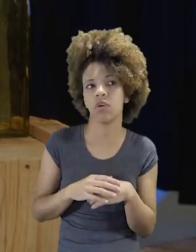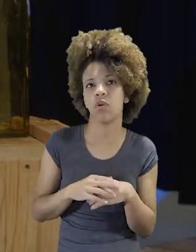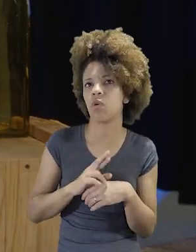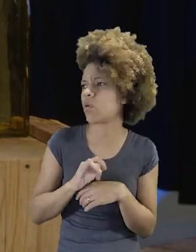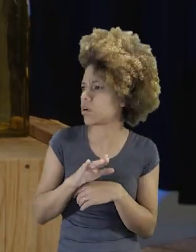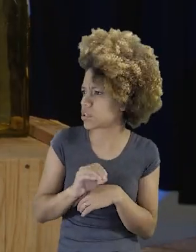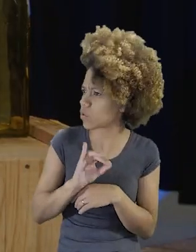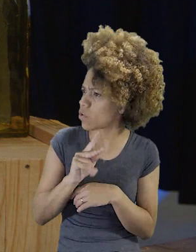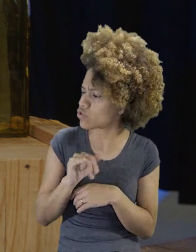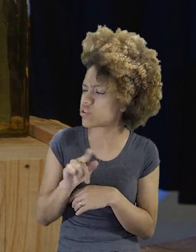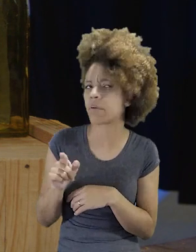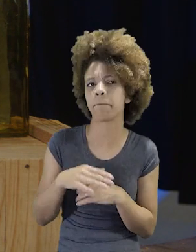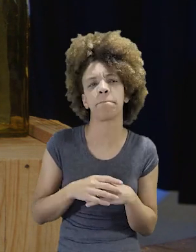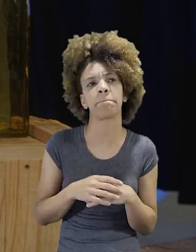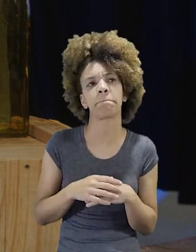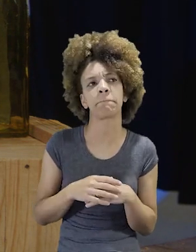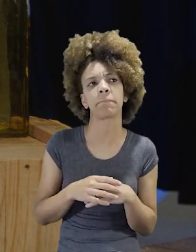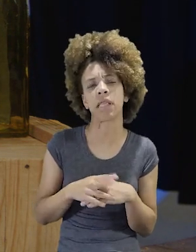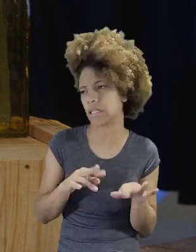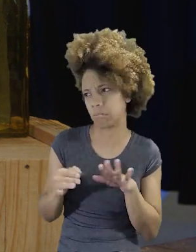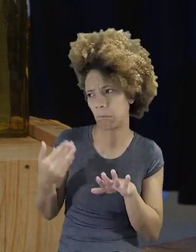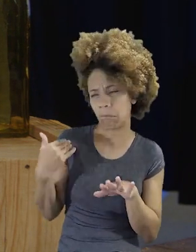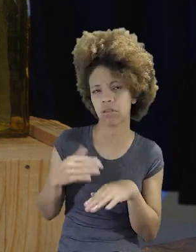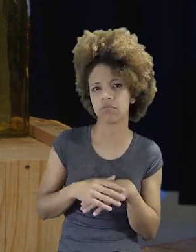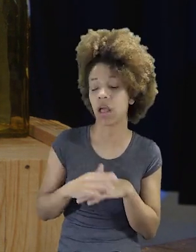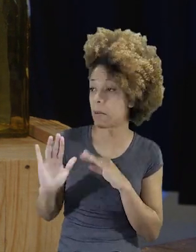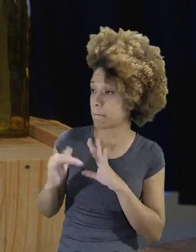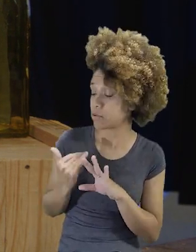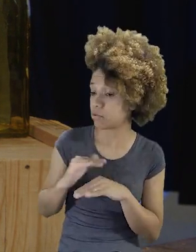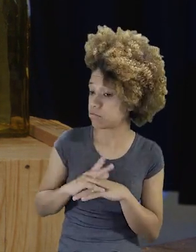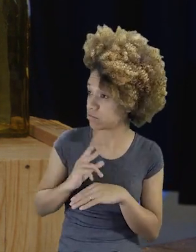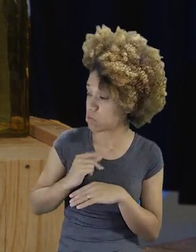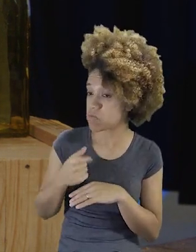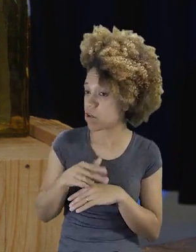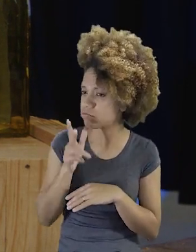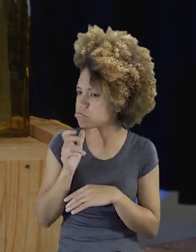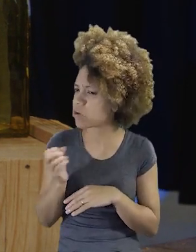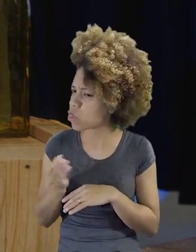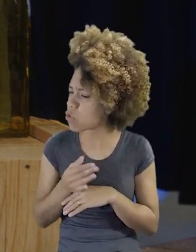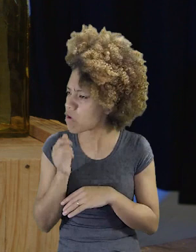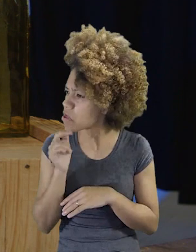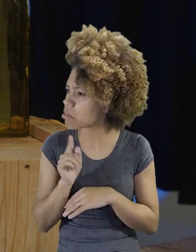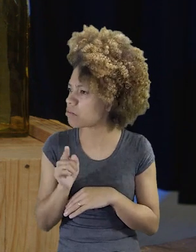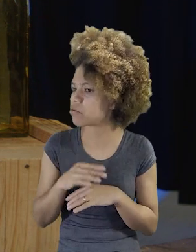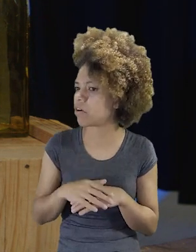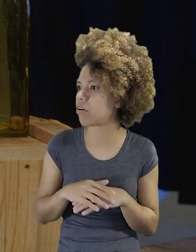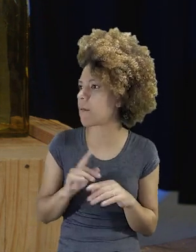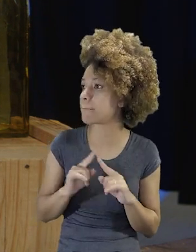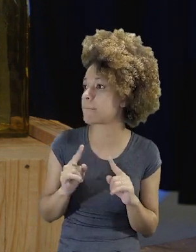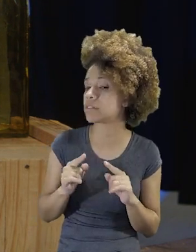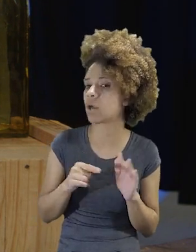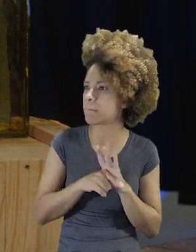com o Rodrigo hoje esses dias até E aí ele mandou um negócio eu falei pô não tô não vi esse negócio novo